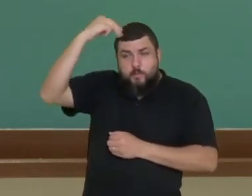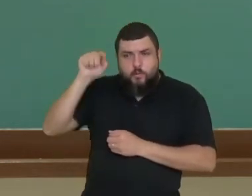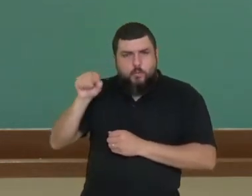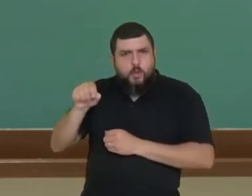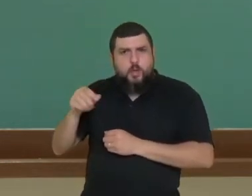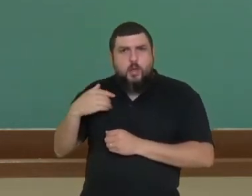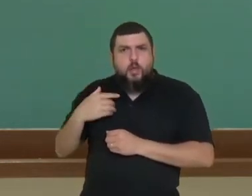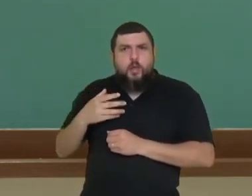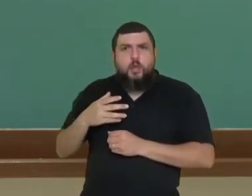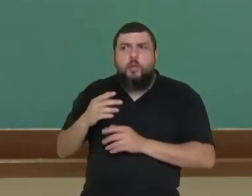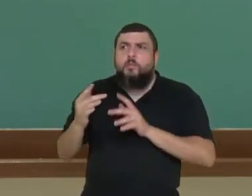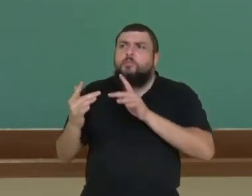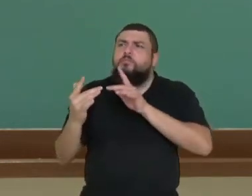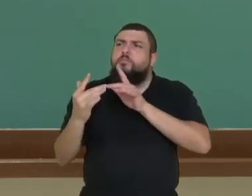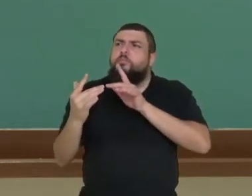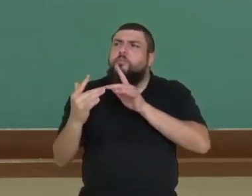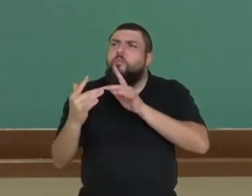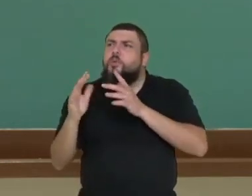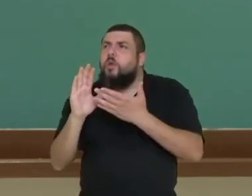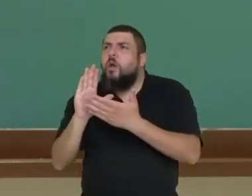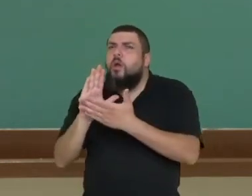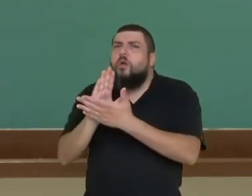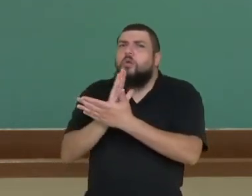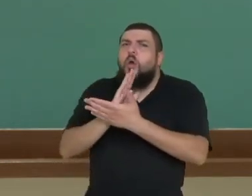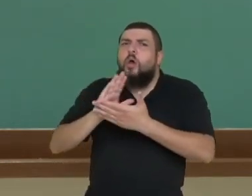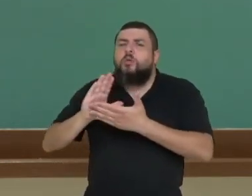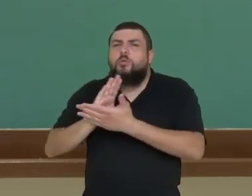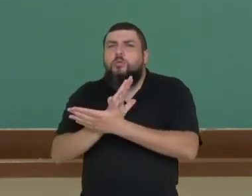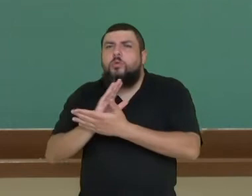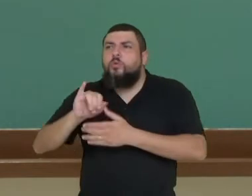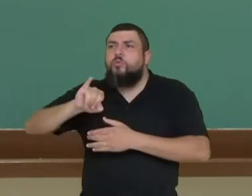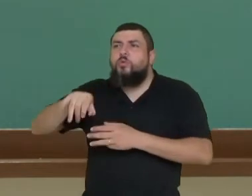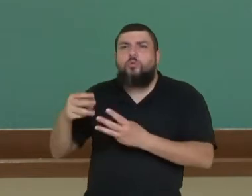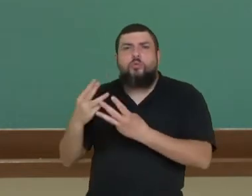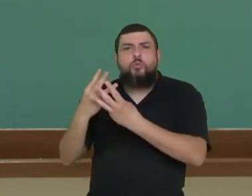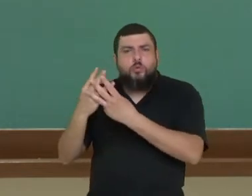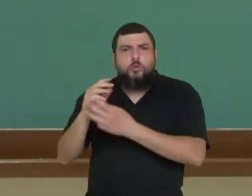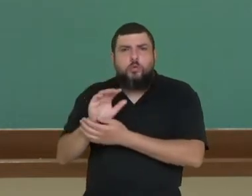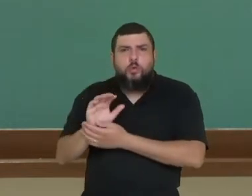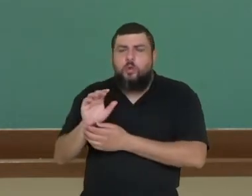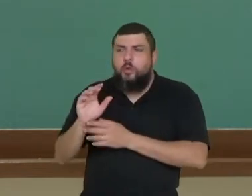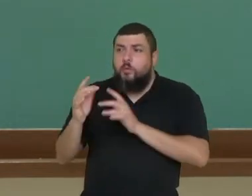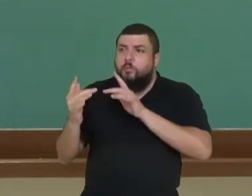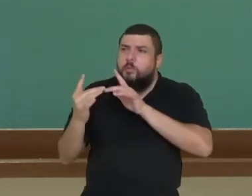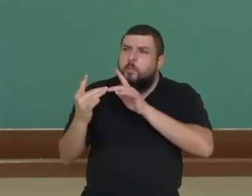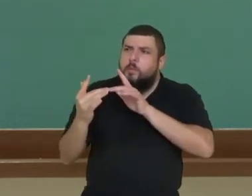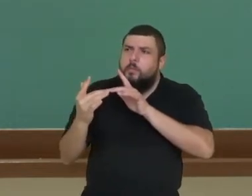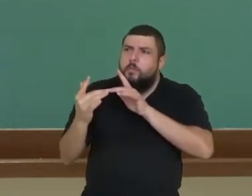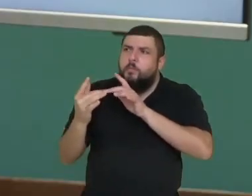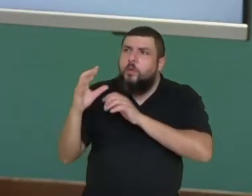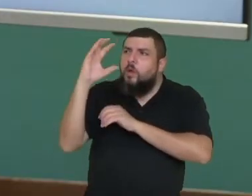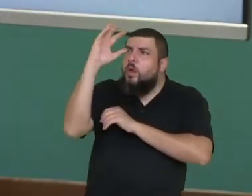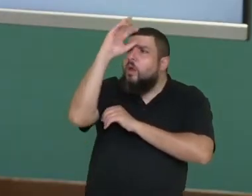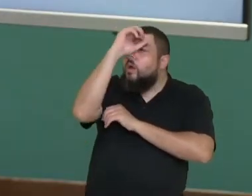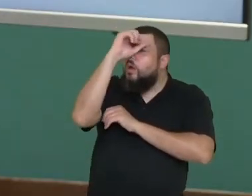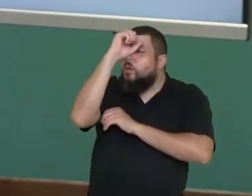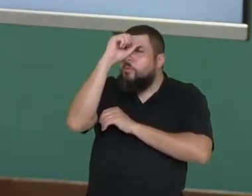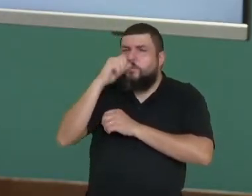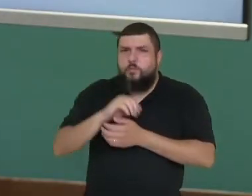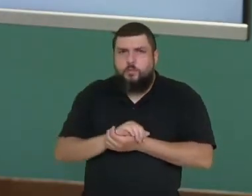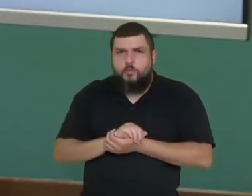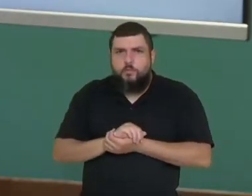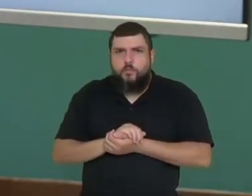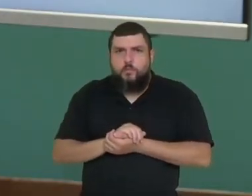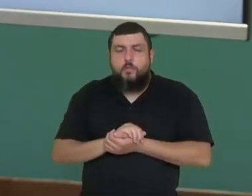para levar até o mundo árabe os ensinamentos, inclusive, de um monoteísmo. Aliás, ele